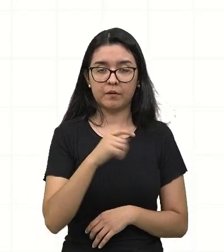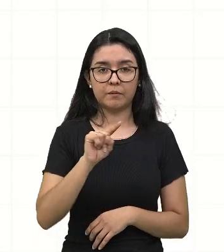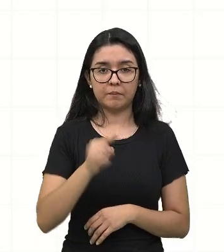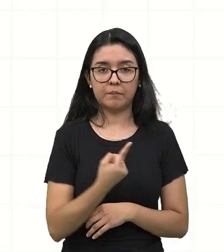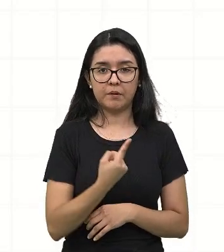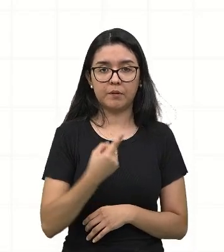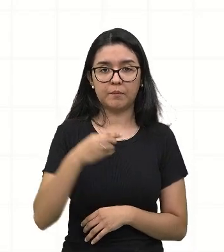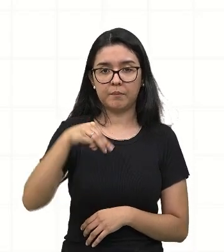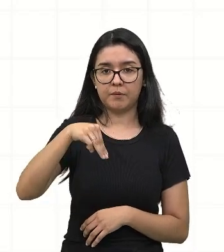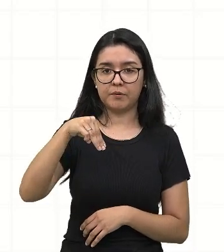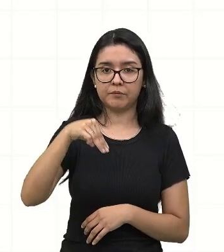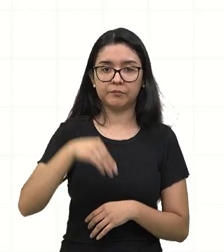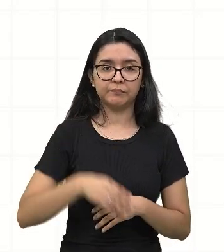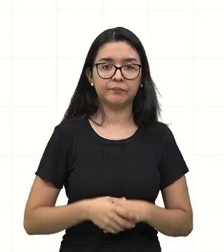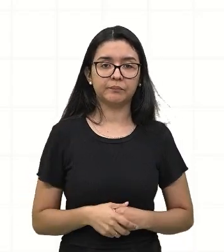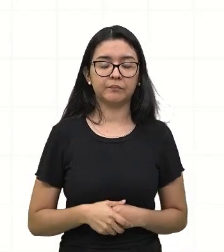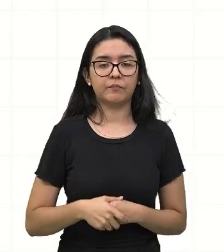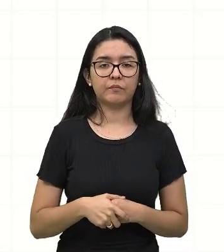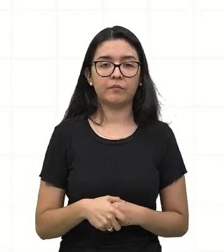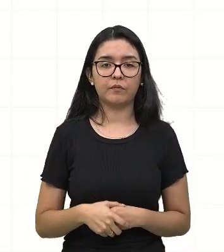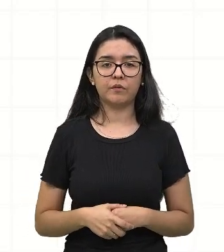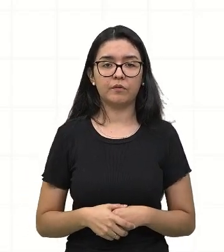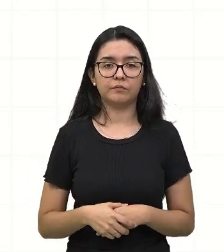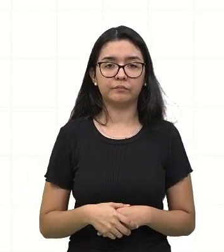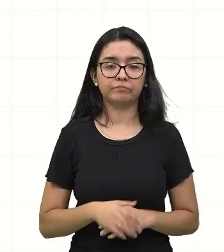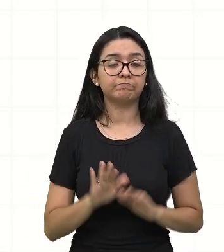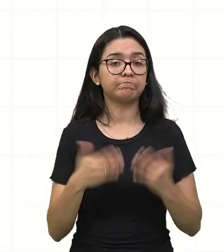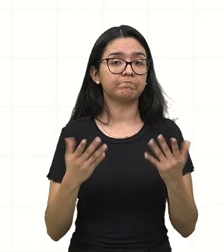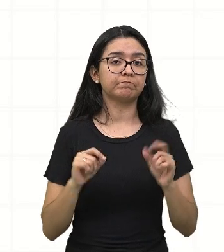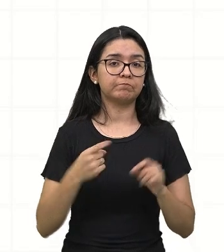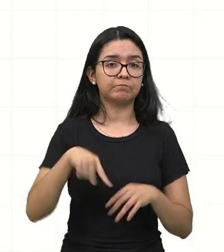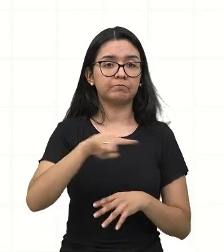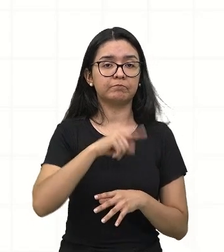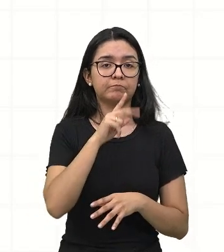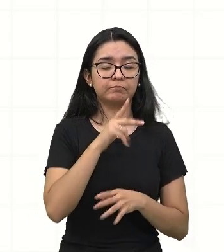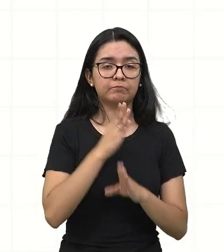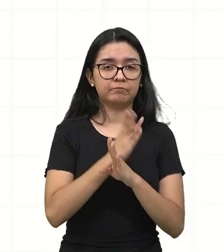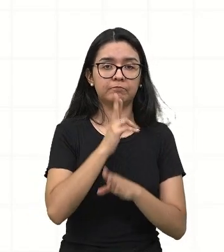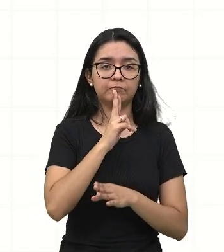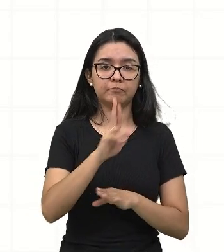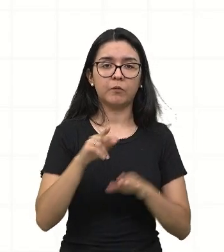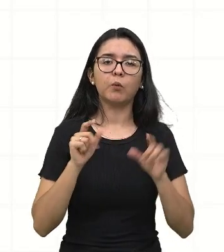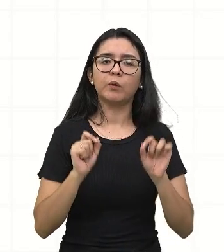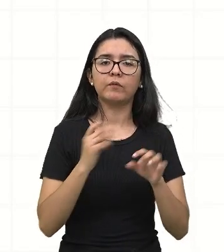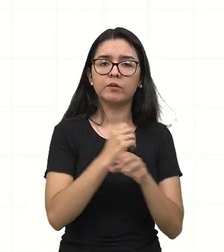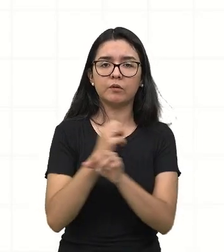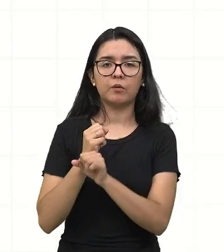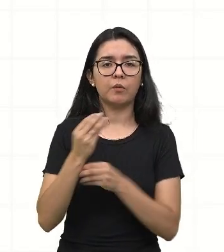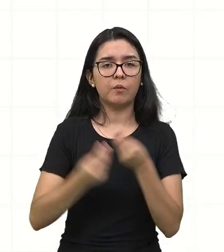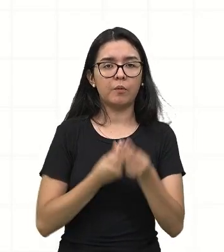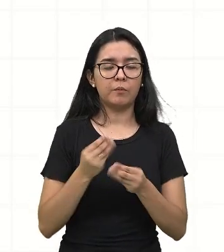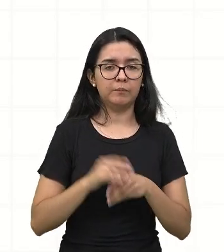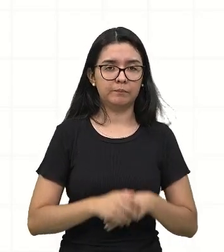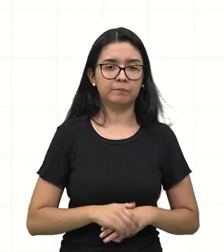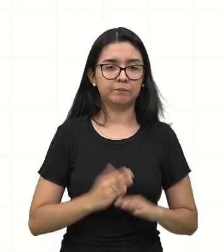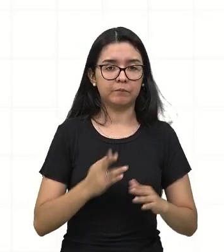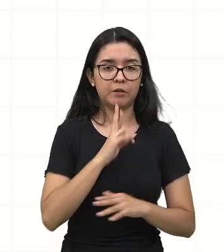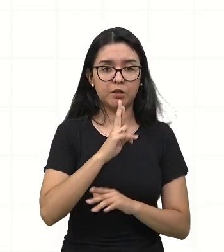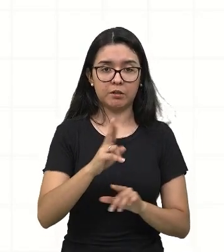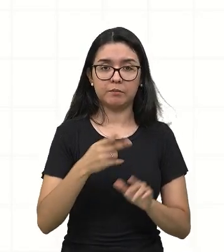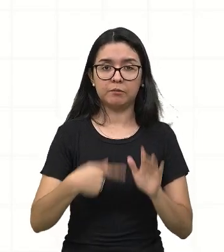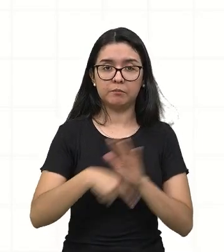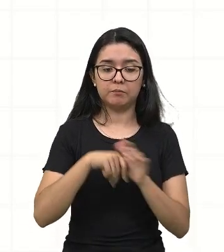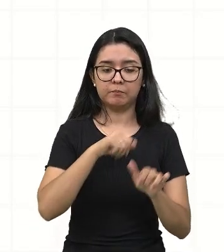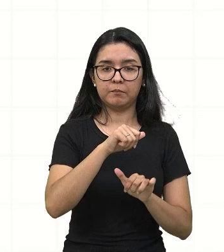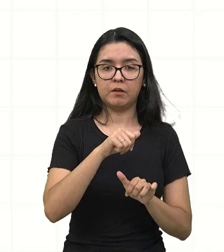1.000 metros. E aí, pessoal, para você ter a resposta, você vai fazer o seguinte, ó. Para a resposta estar em